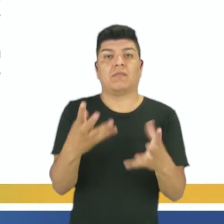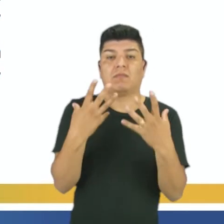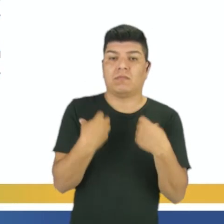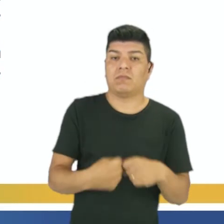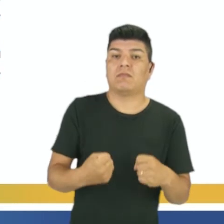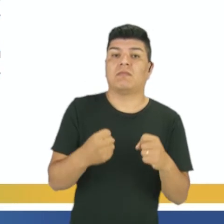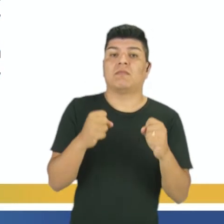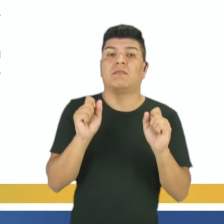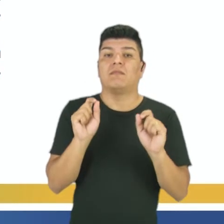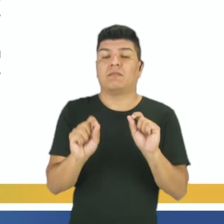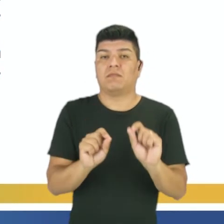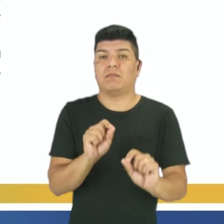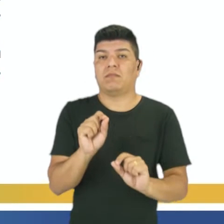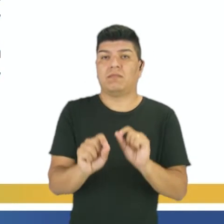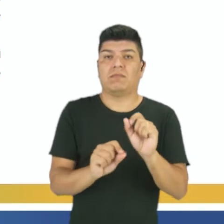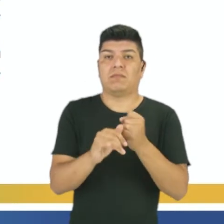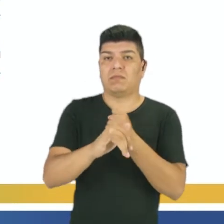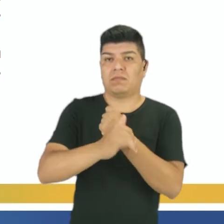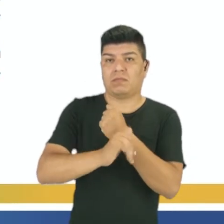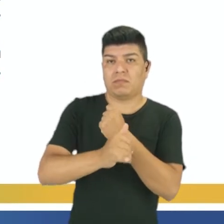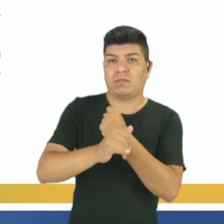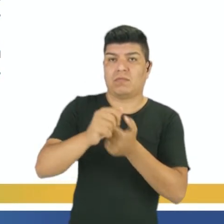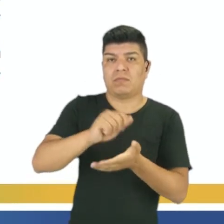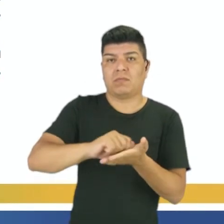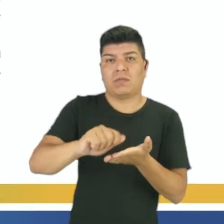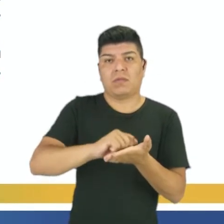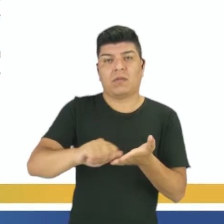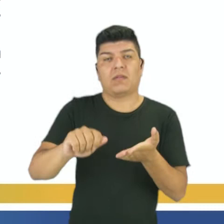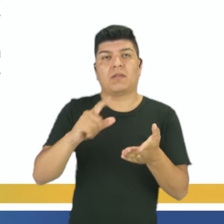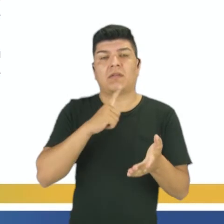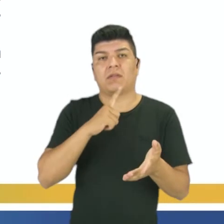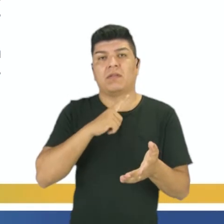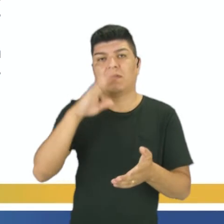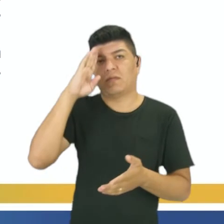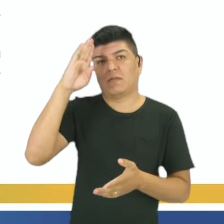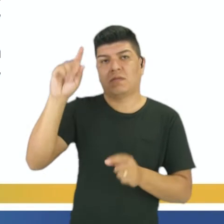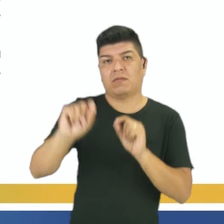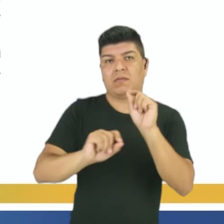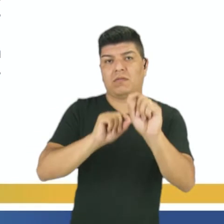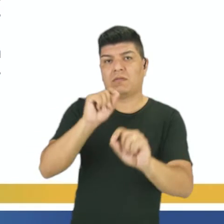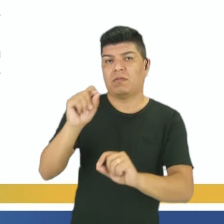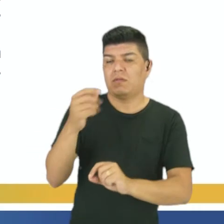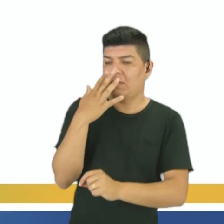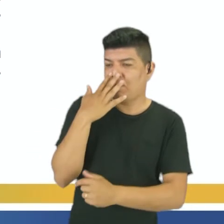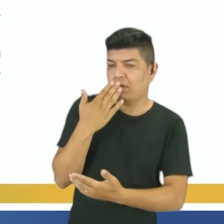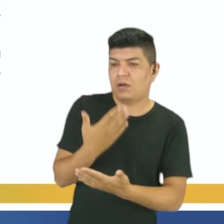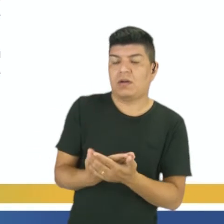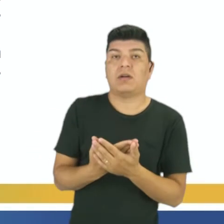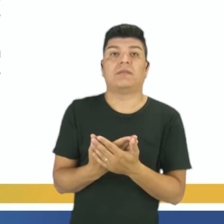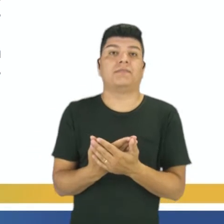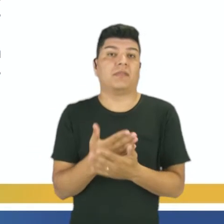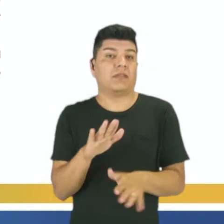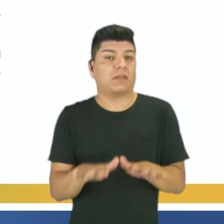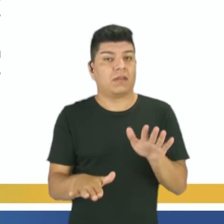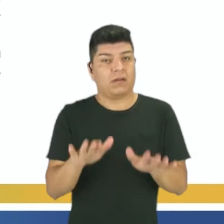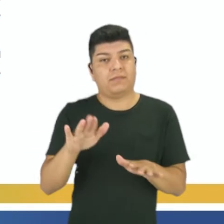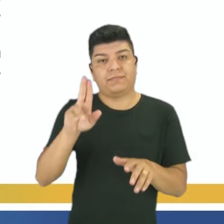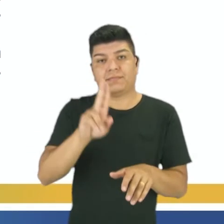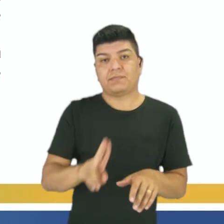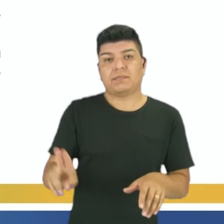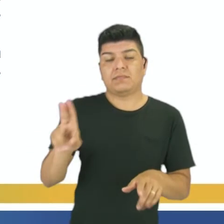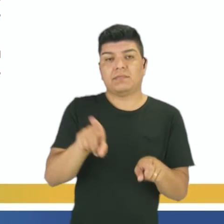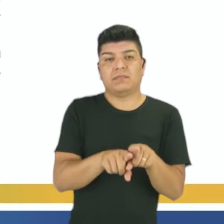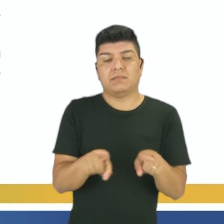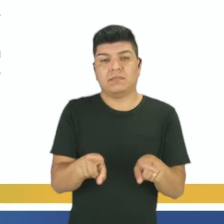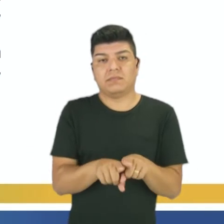captação ela tem da crônica descritiva, ela tem a função de impressionar e às vezes trabalhar de